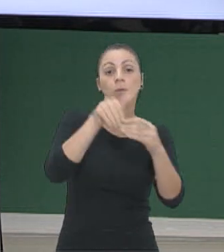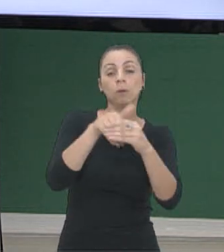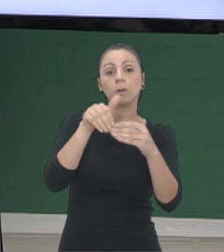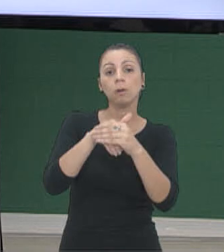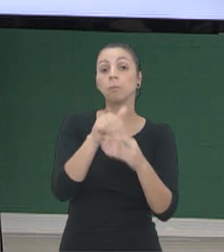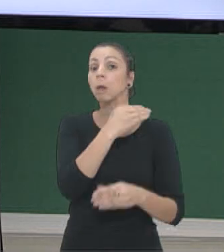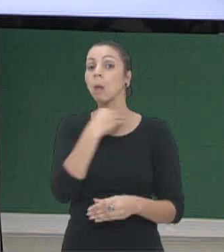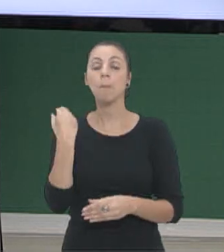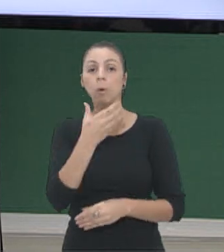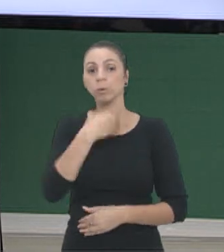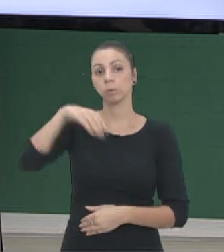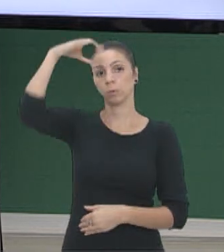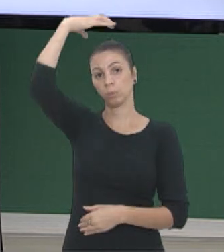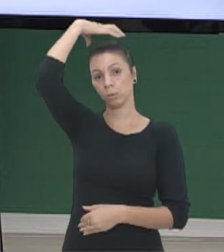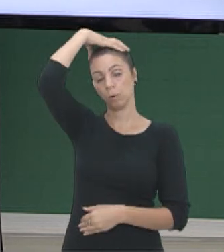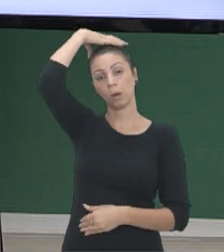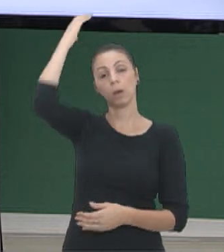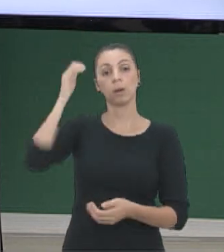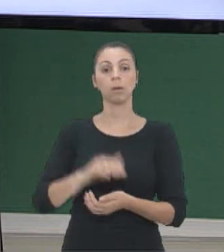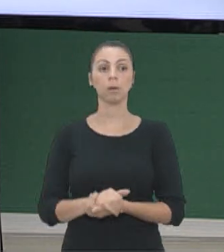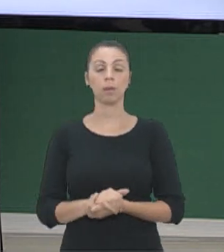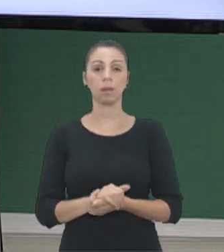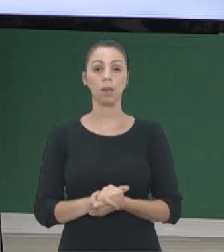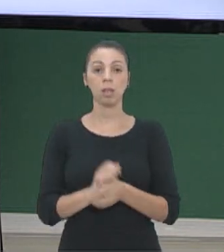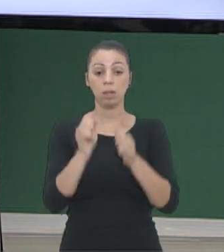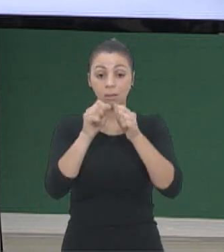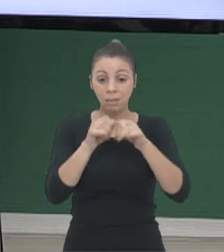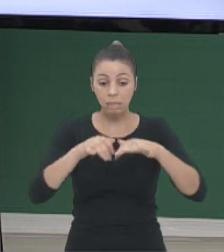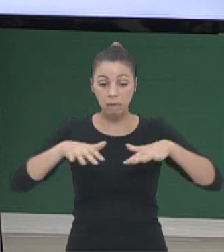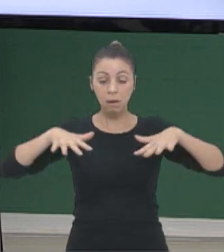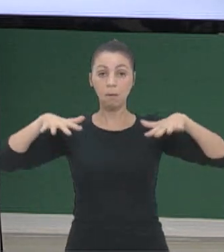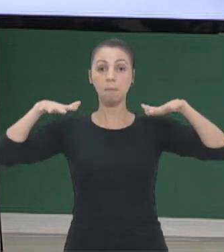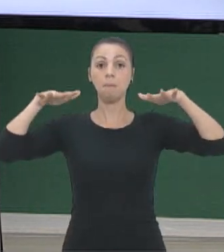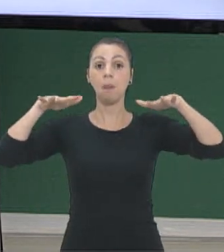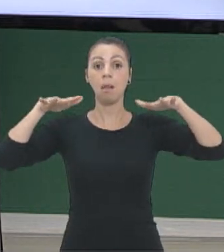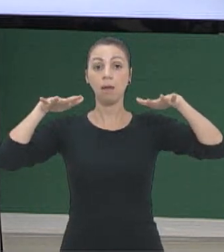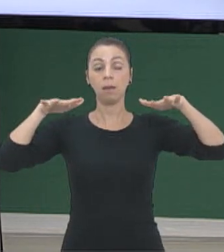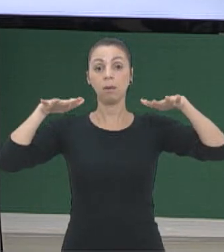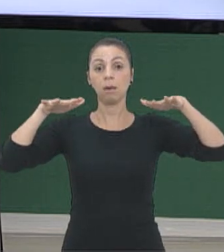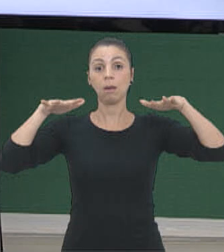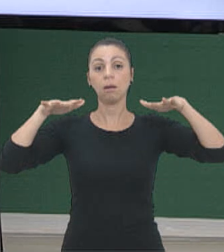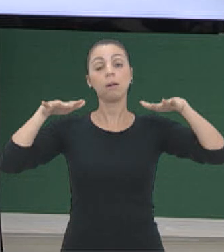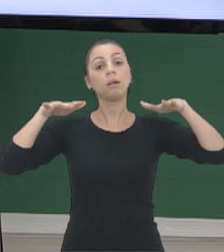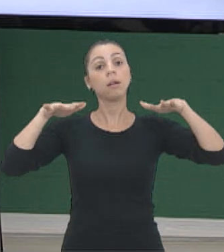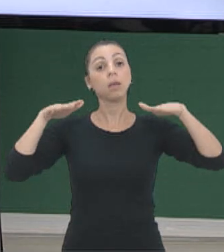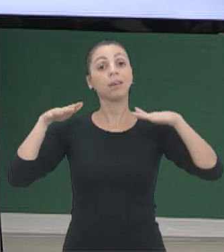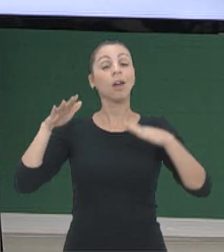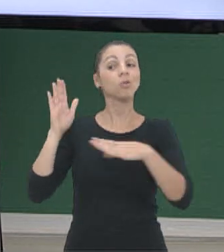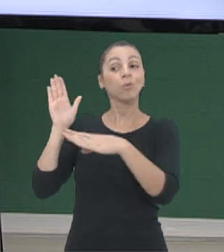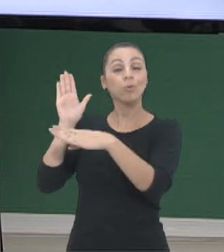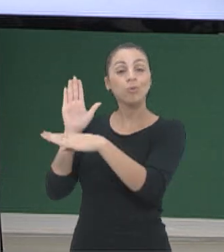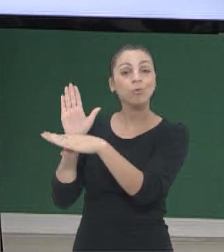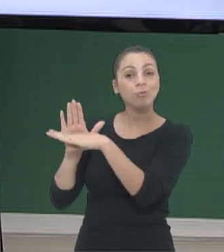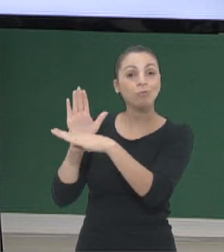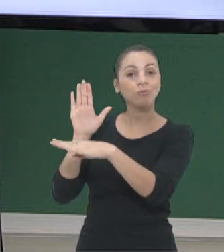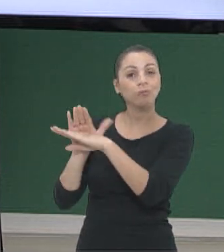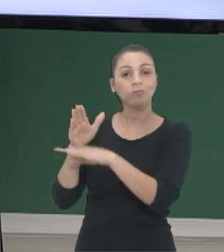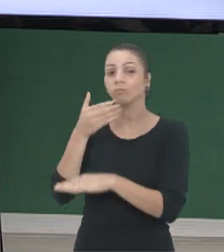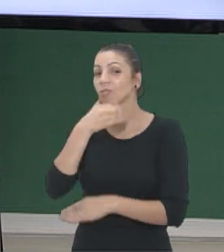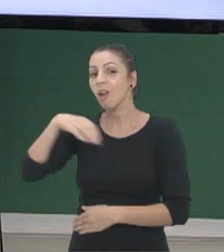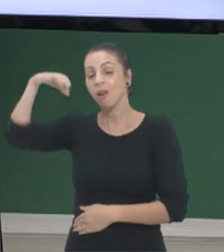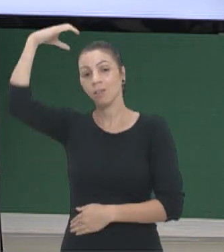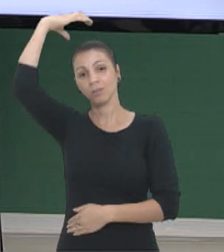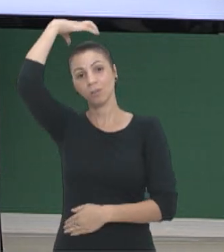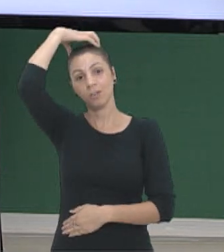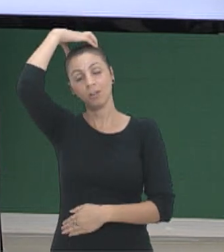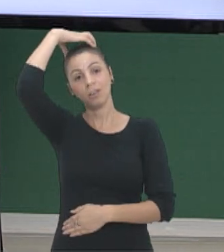rei. E transformam então a Assembleia Legislativa, que ajudaria o rei, se ele tivesse dado sequência a governar o país,